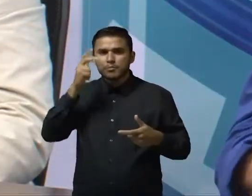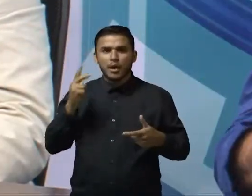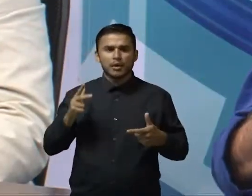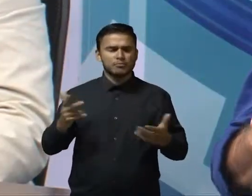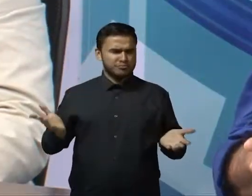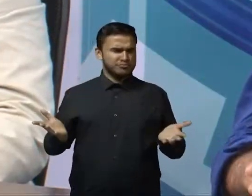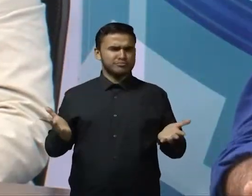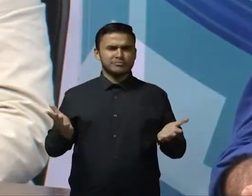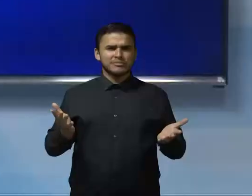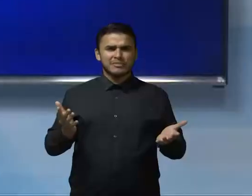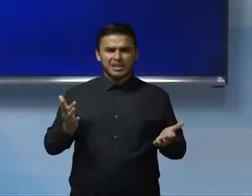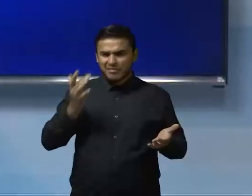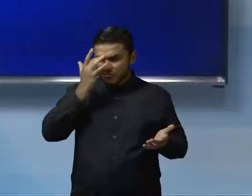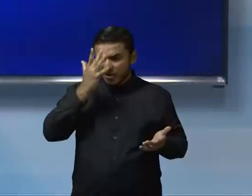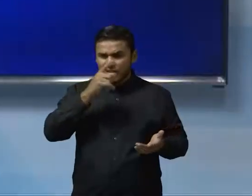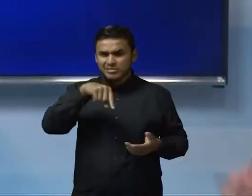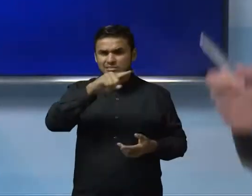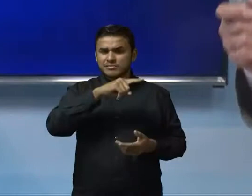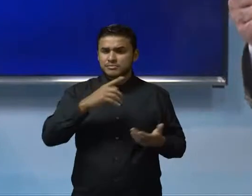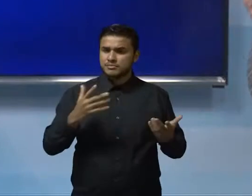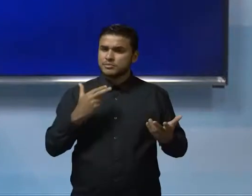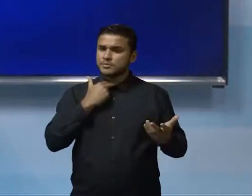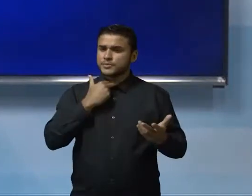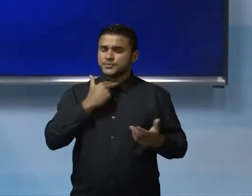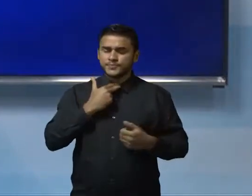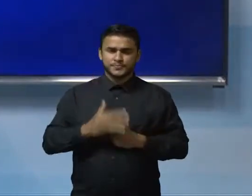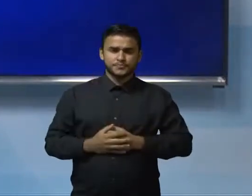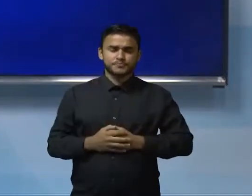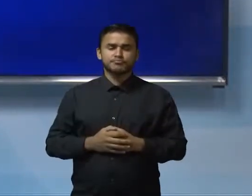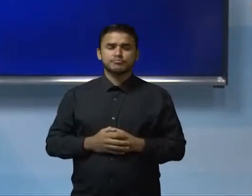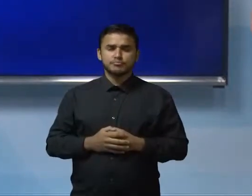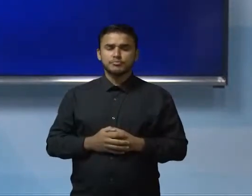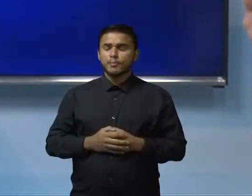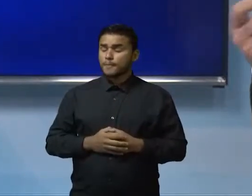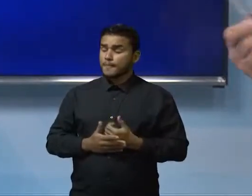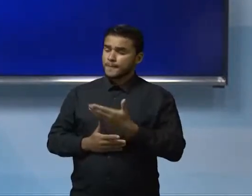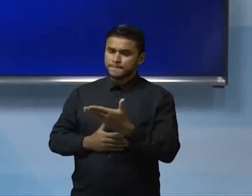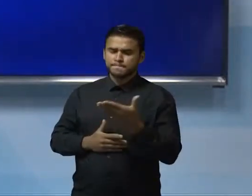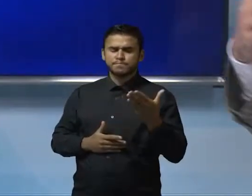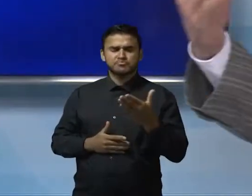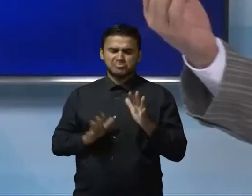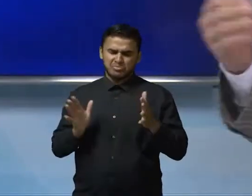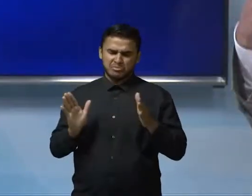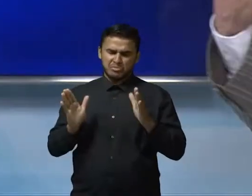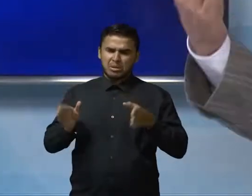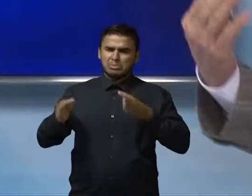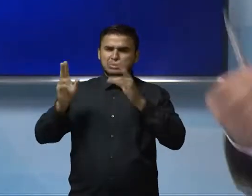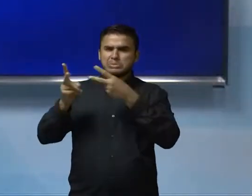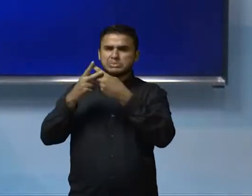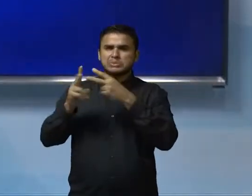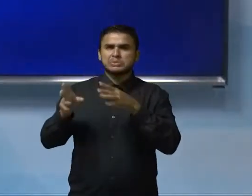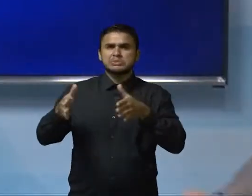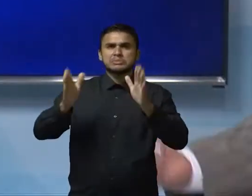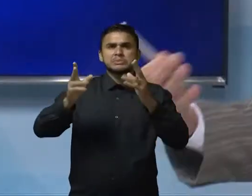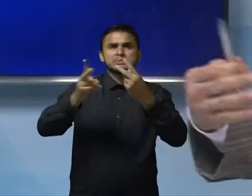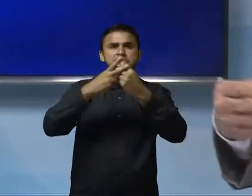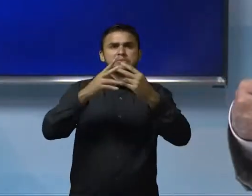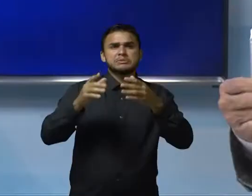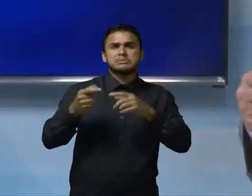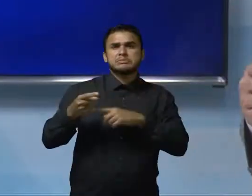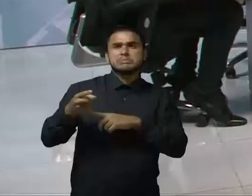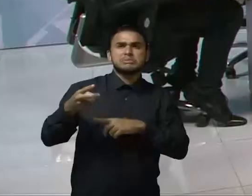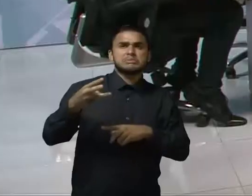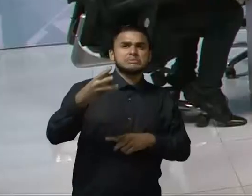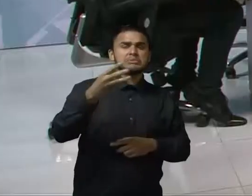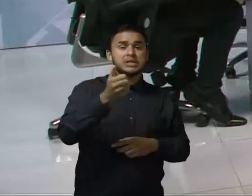naturalizar essa situação hoje dos presídios. Edmar, das 130 cadeias públicas hoje espalhadas pelo estado do Ceará, que